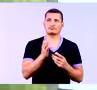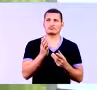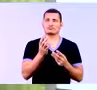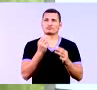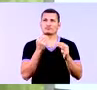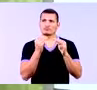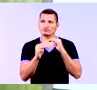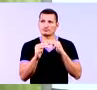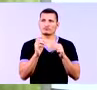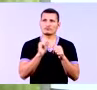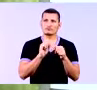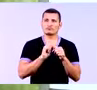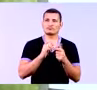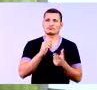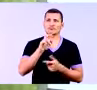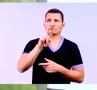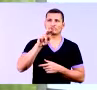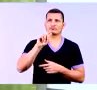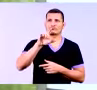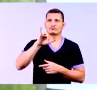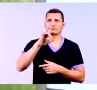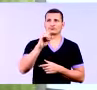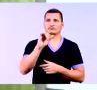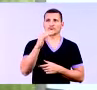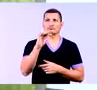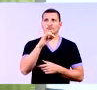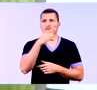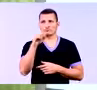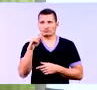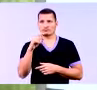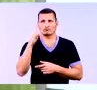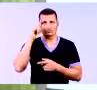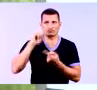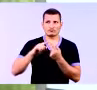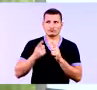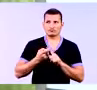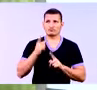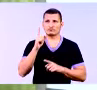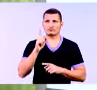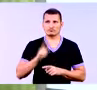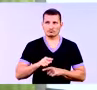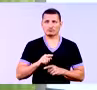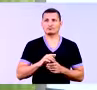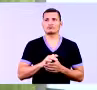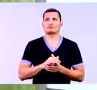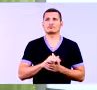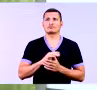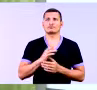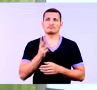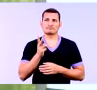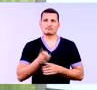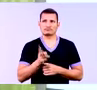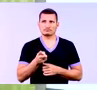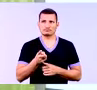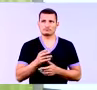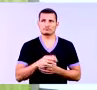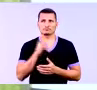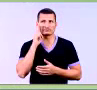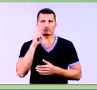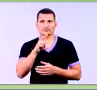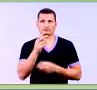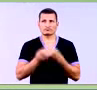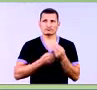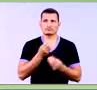fazer validação e muitas outras coisas. A lógica, ela é absolutamente a mesma. Vamos ver como isso